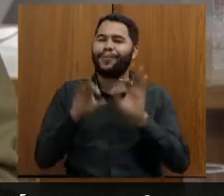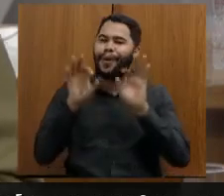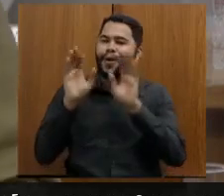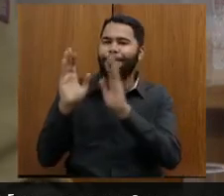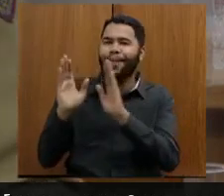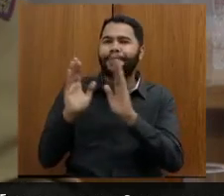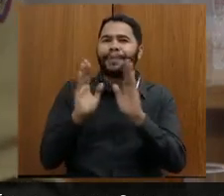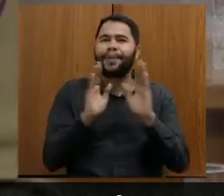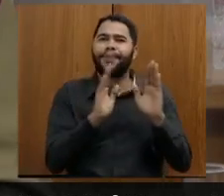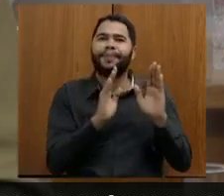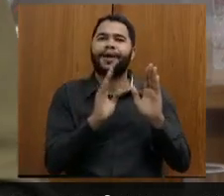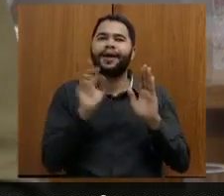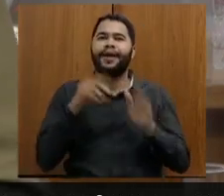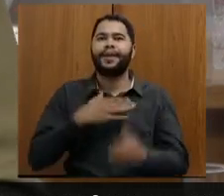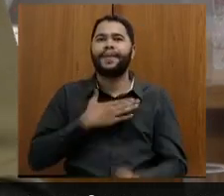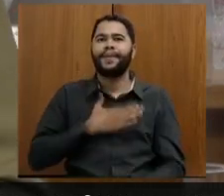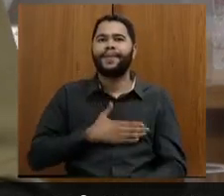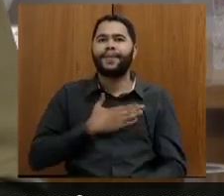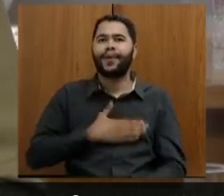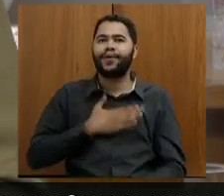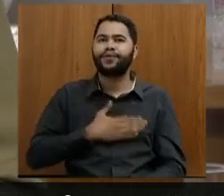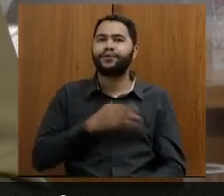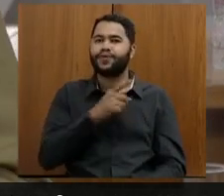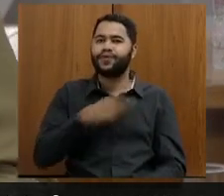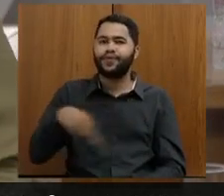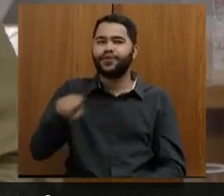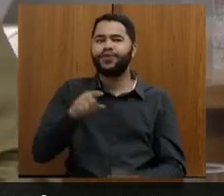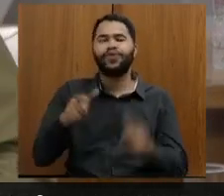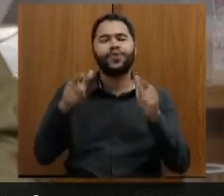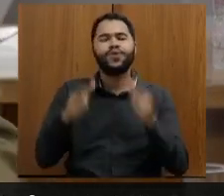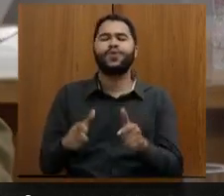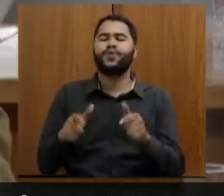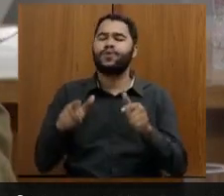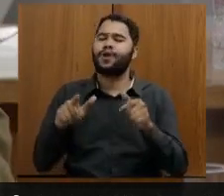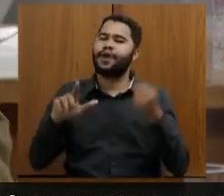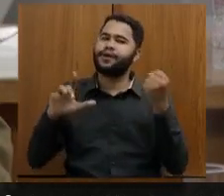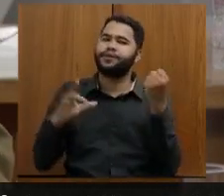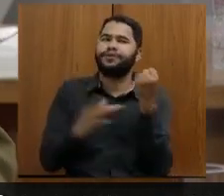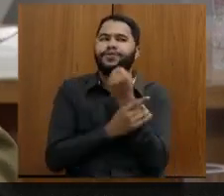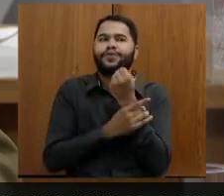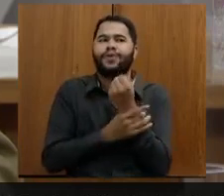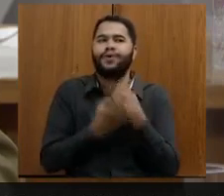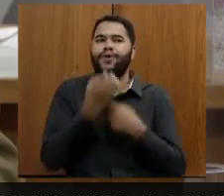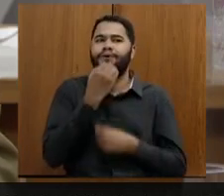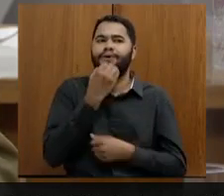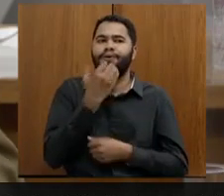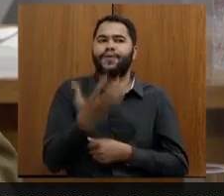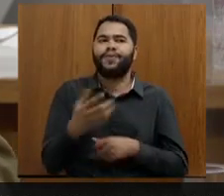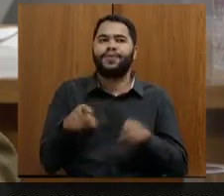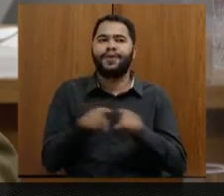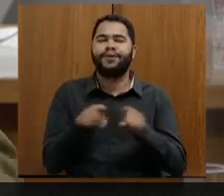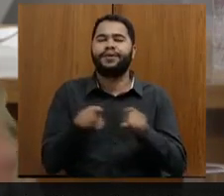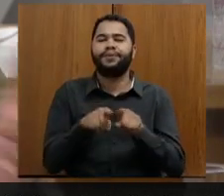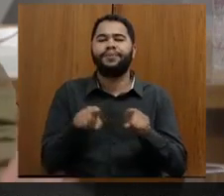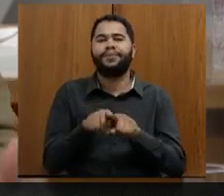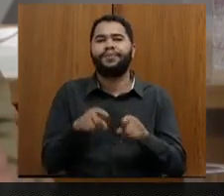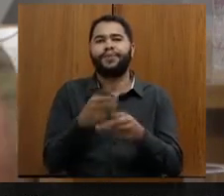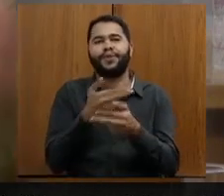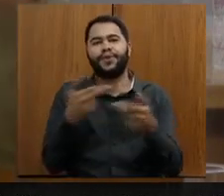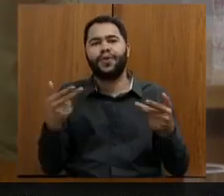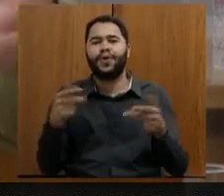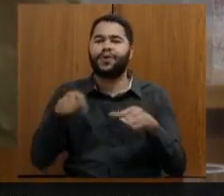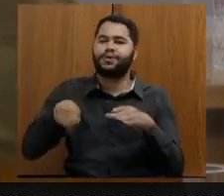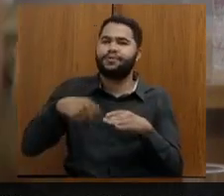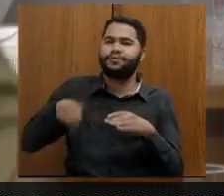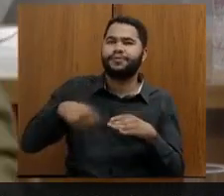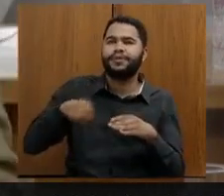em Poços de Caldas frente você vai estar no local seguro e muito bem e muito bem e vai ter muitas atrações aqui